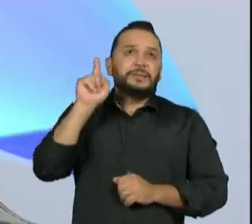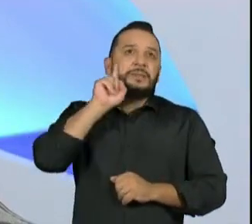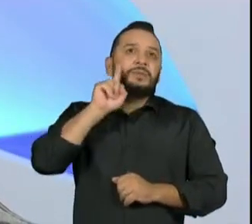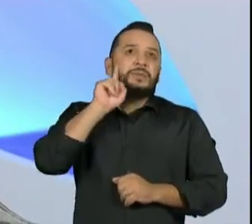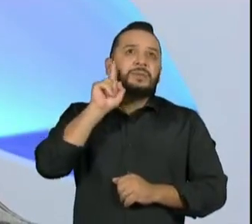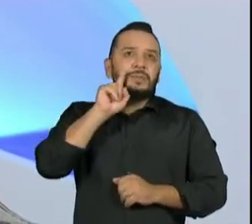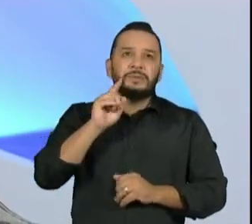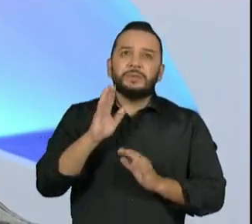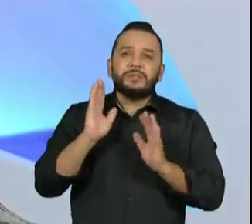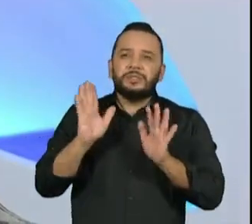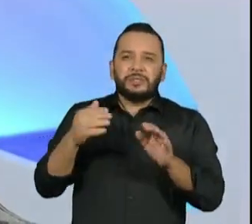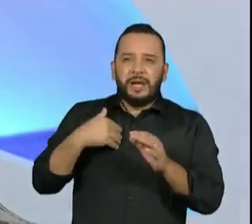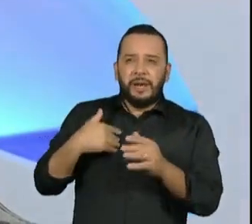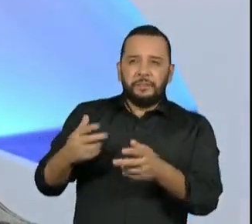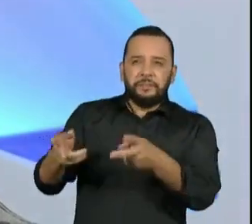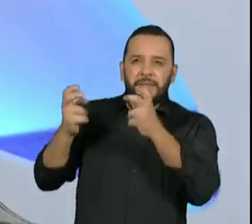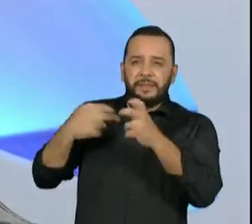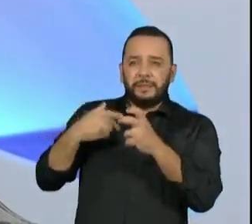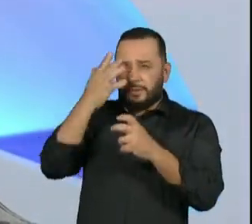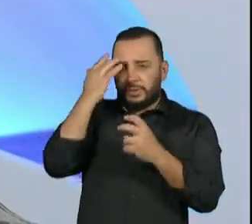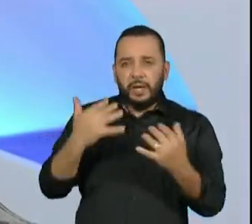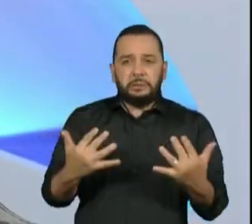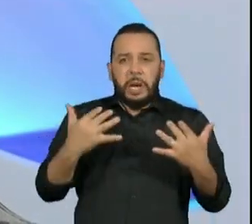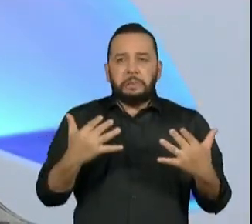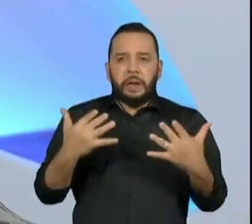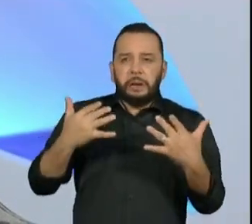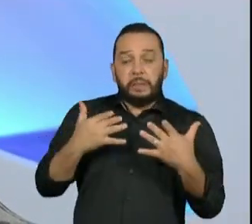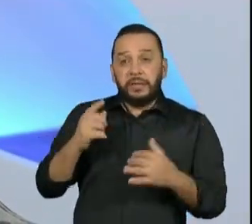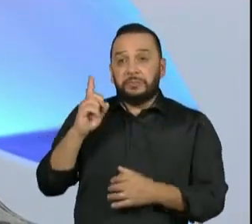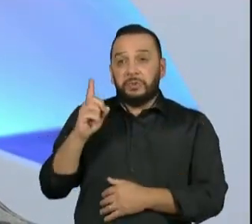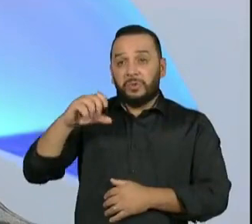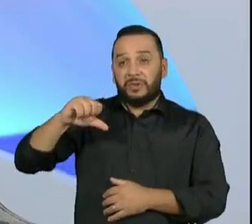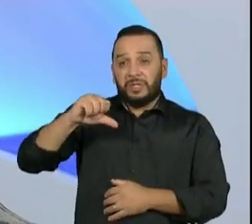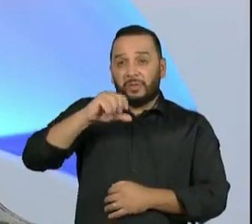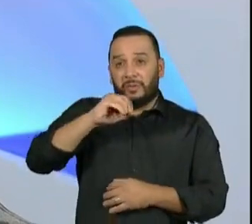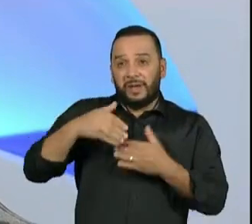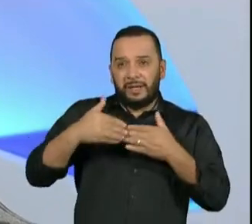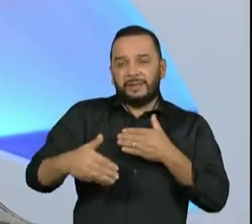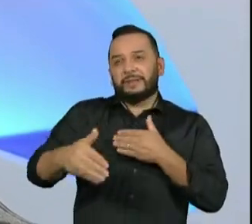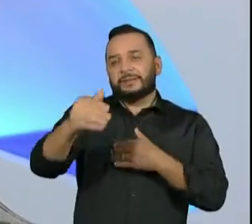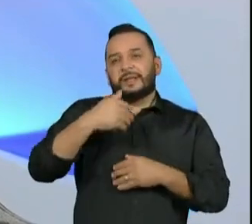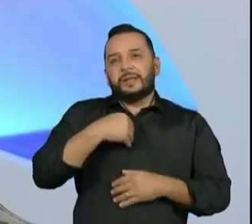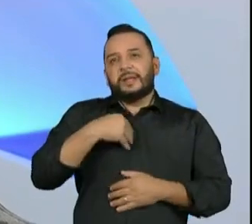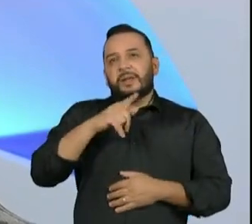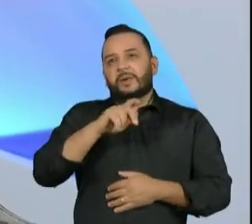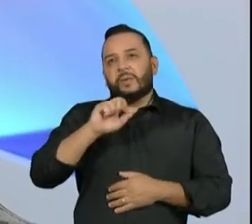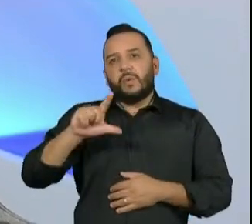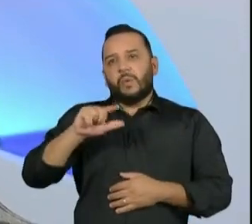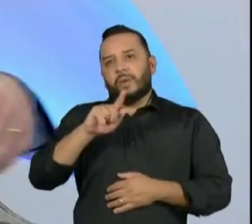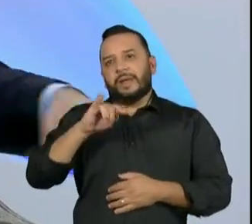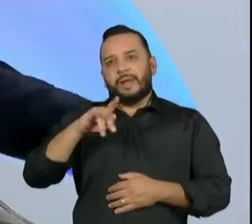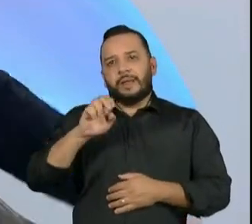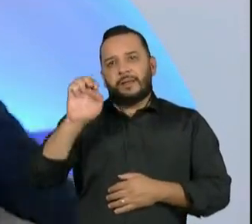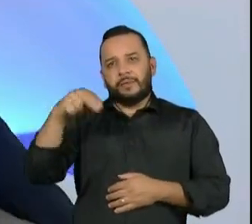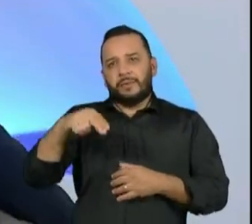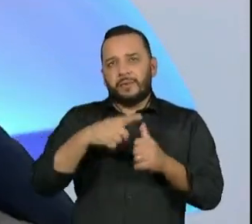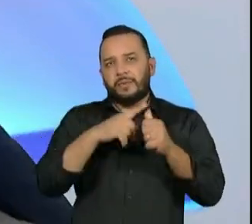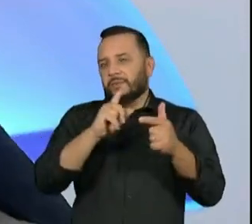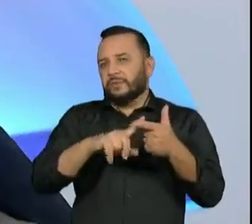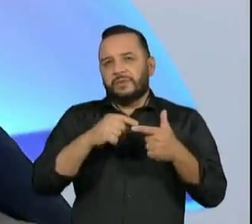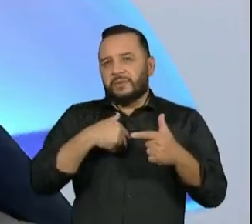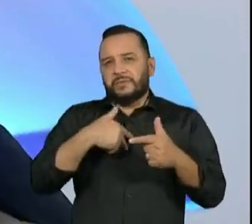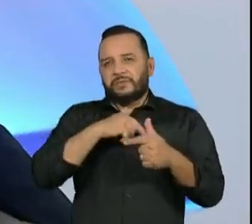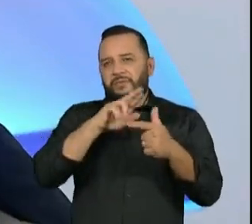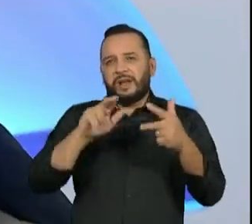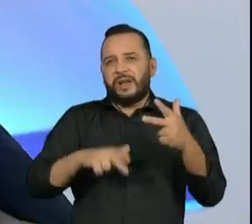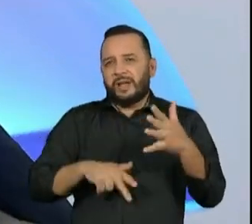os sinais populistas que foram enviados a partir da década de 90. Surgiram vários, o Buchanan, o Perot,